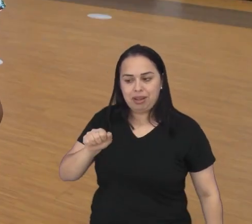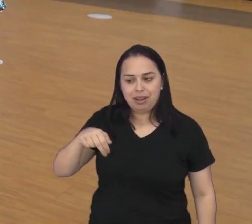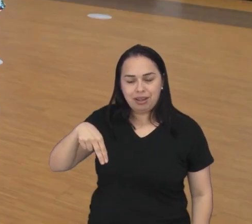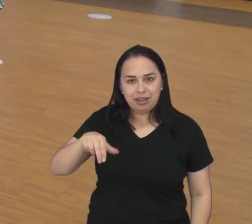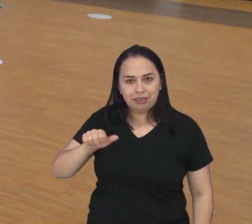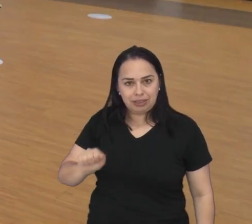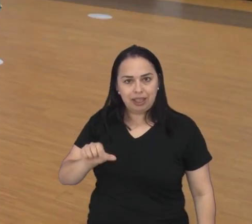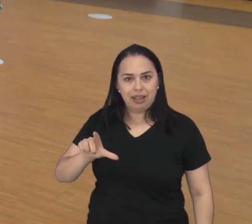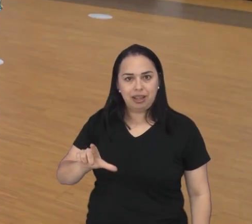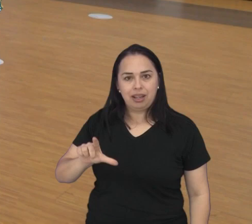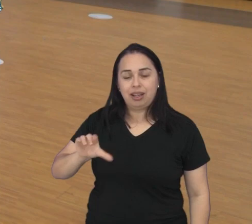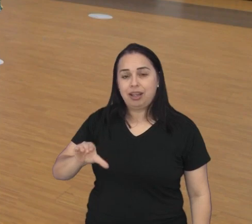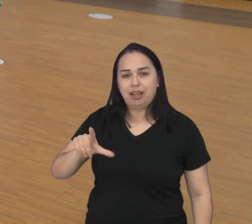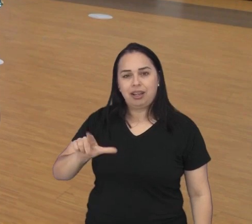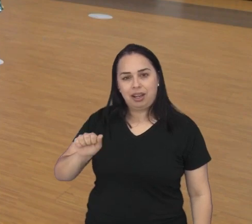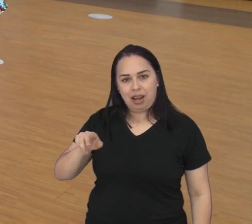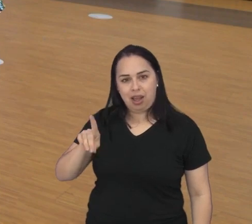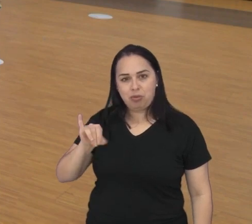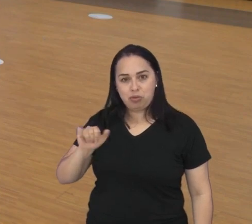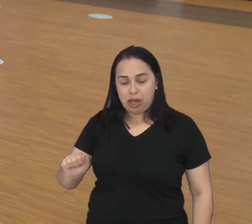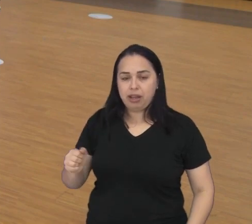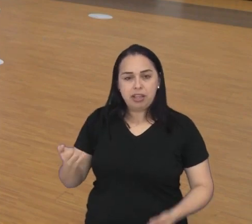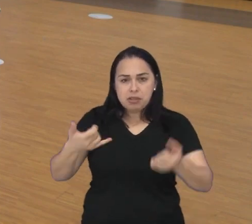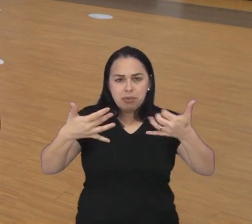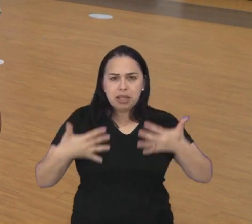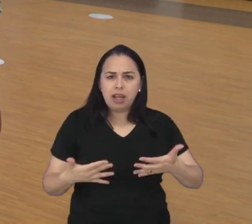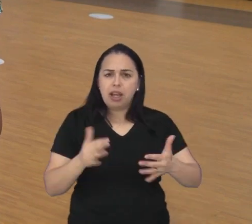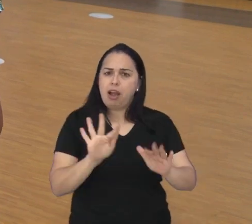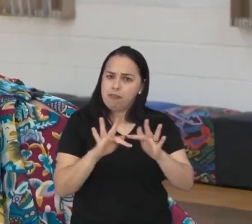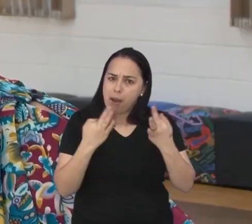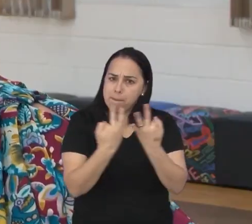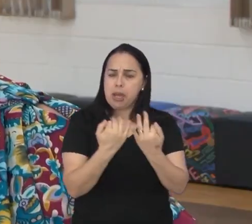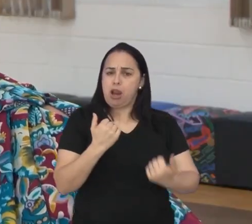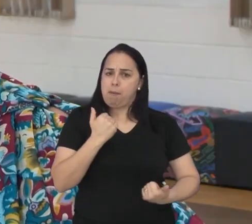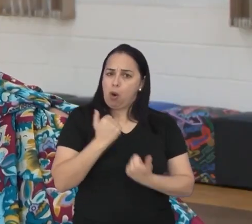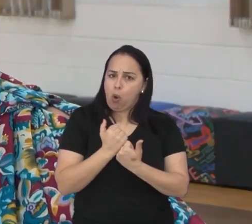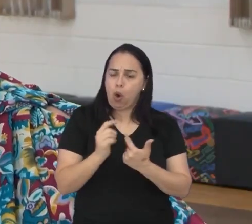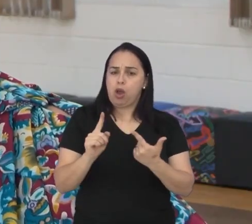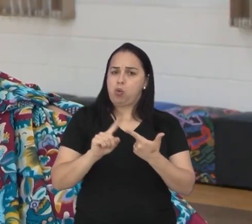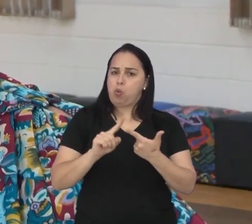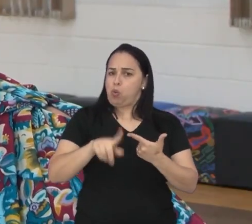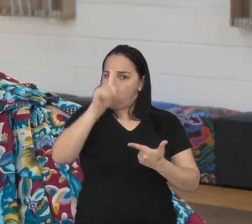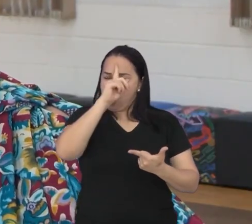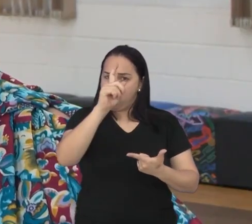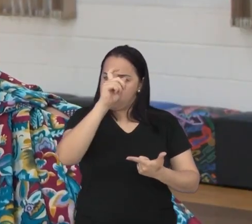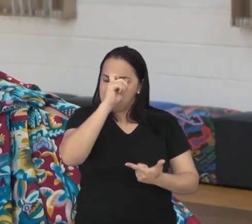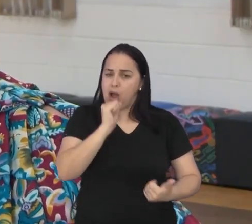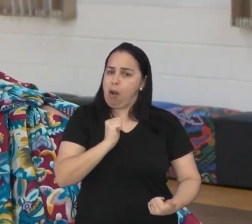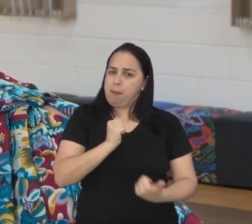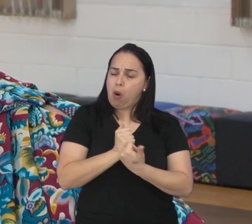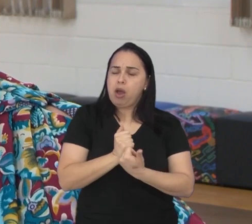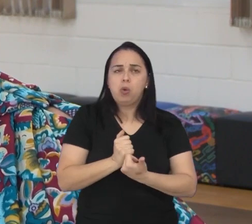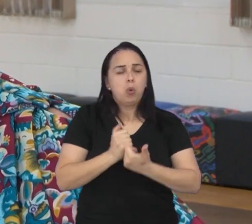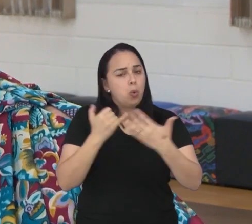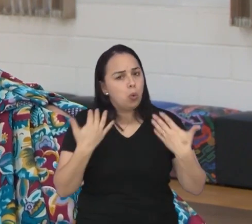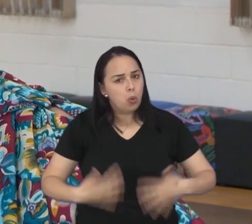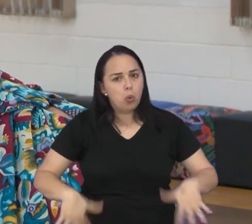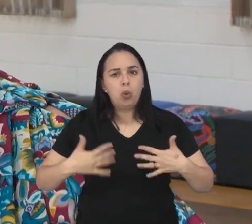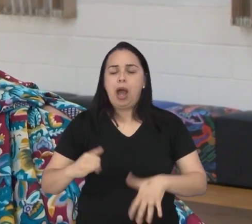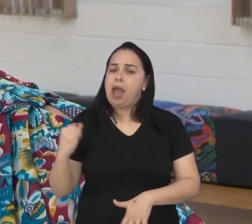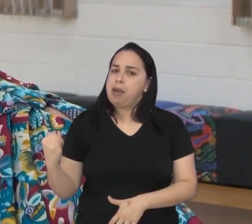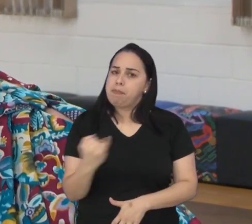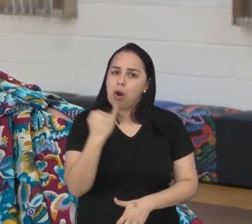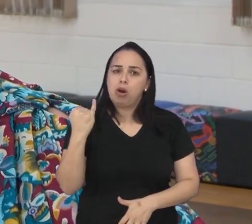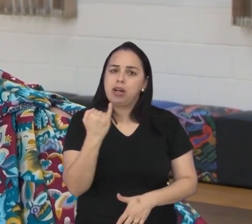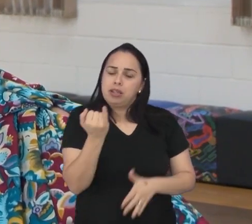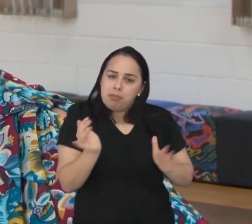dela, conta que recebeu suporte da família e do hospital desde que recebeu a notícia. Foi imprescindível para que